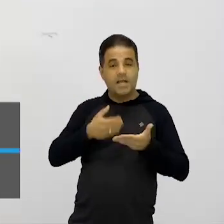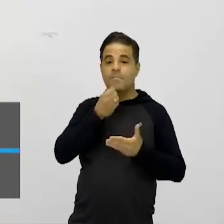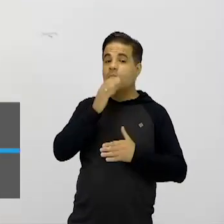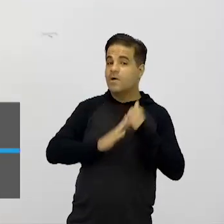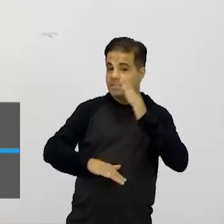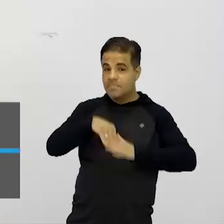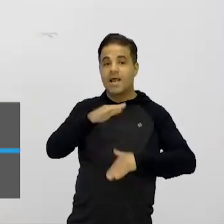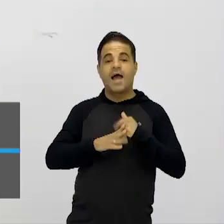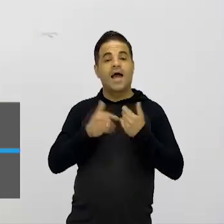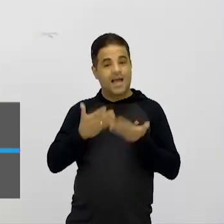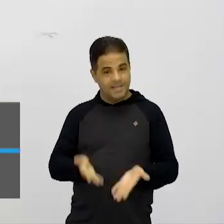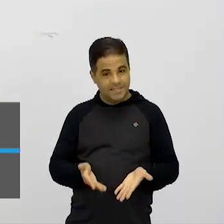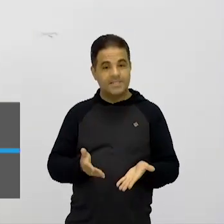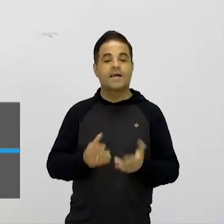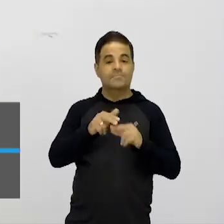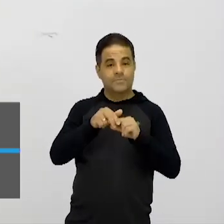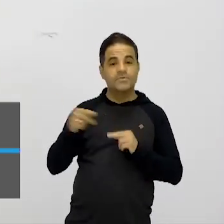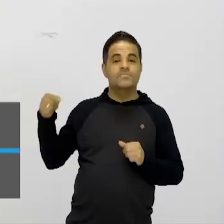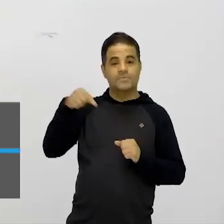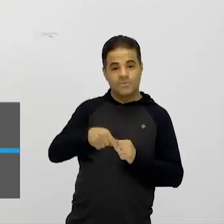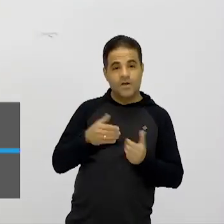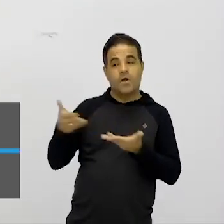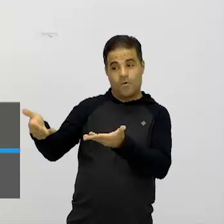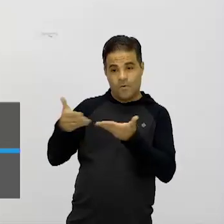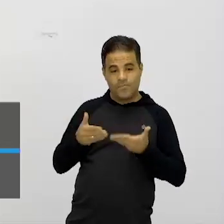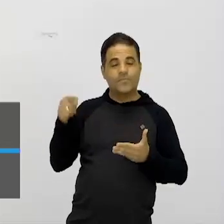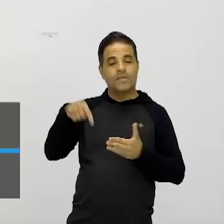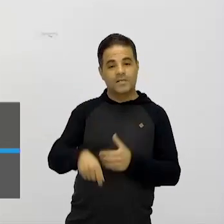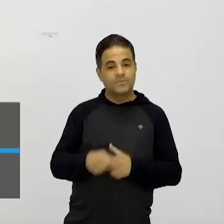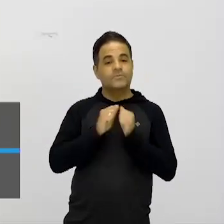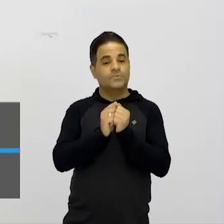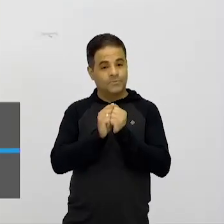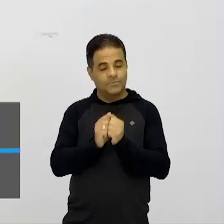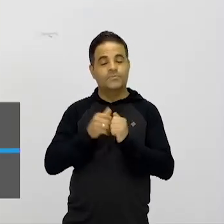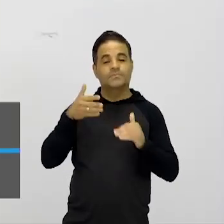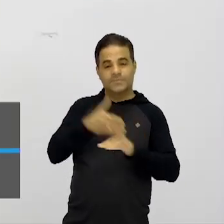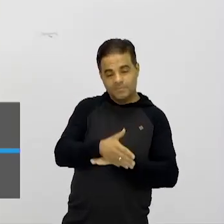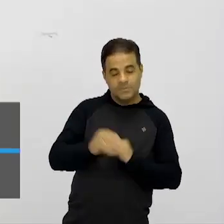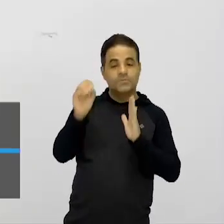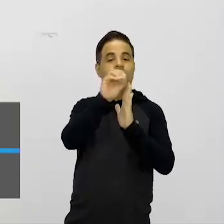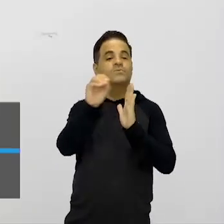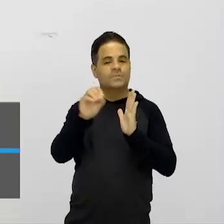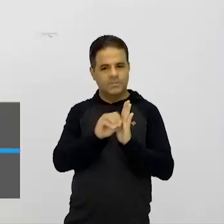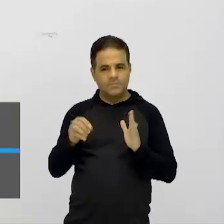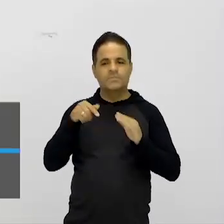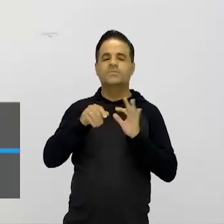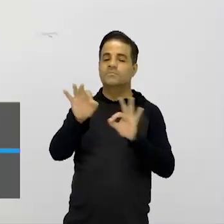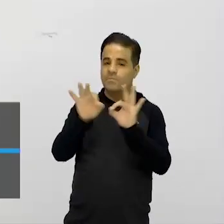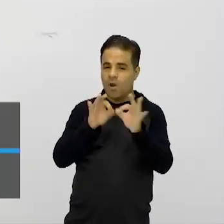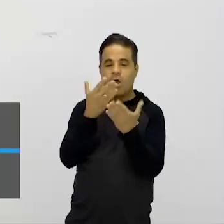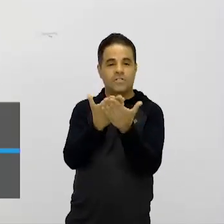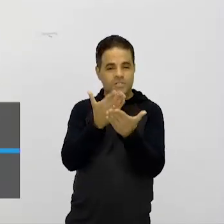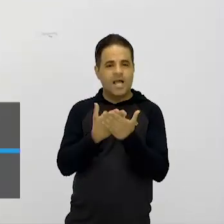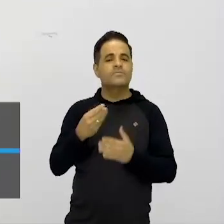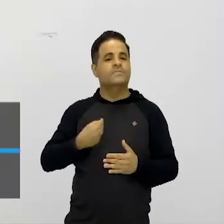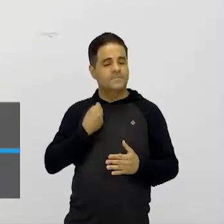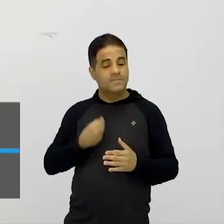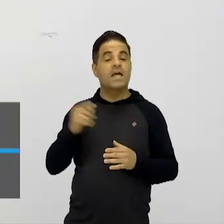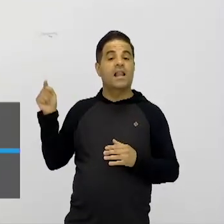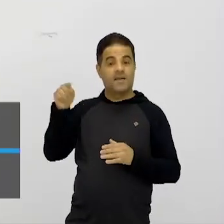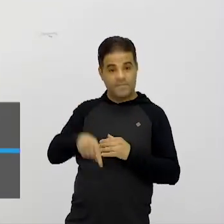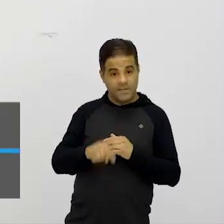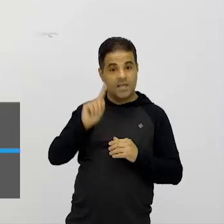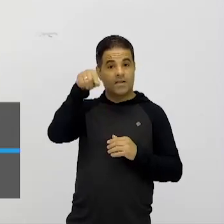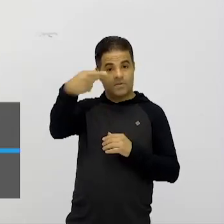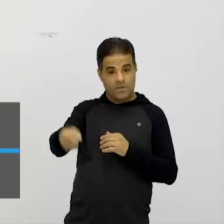boas práticas e não é à toa que a gente a convidou, para participar aqui do Centro de Mídias dessa aula de projeto de vida. Ela estará